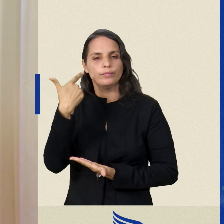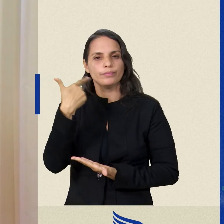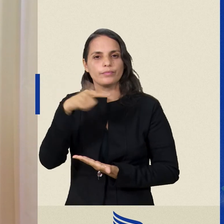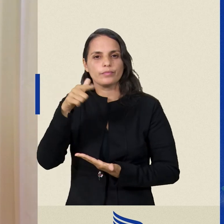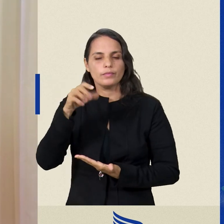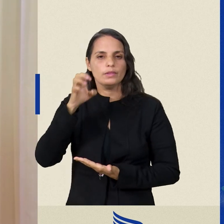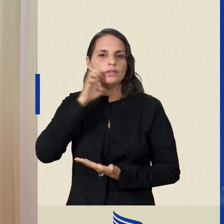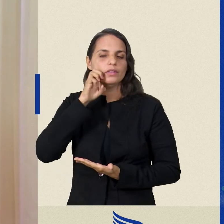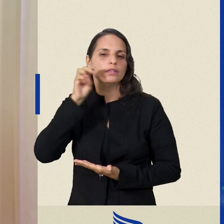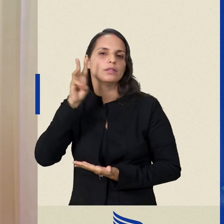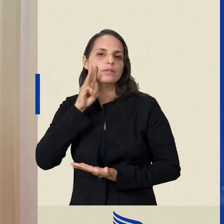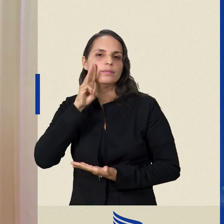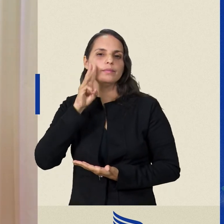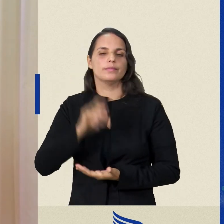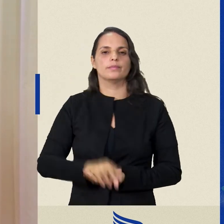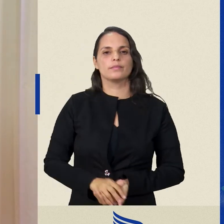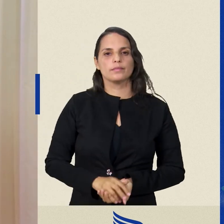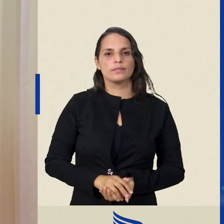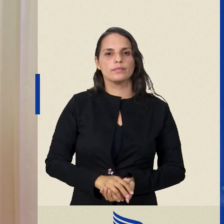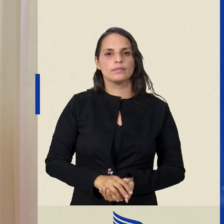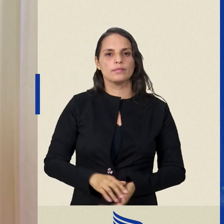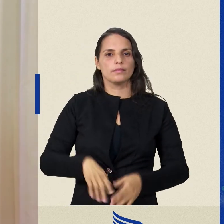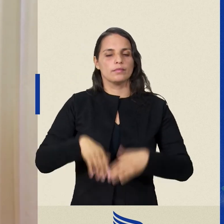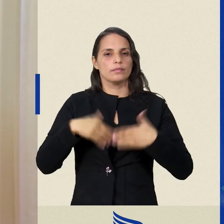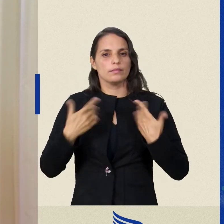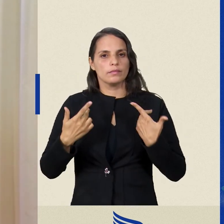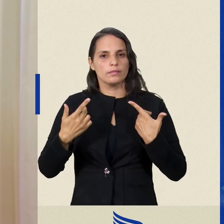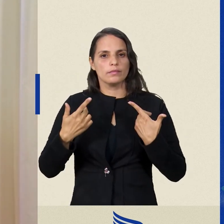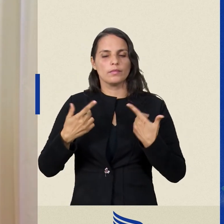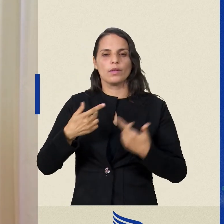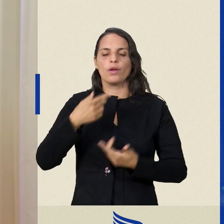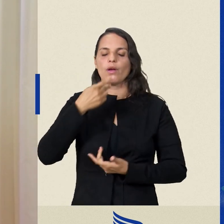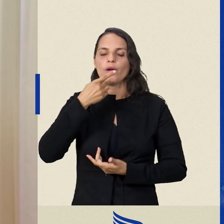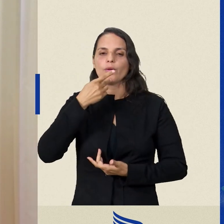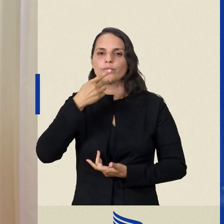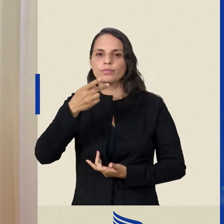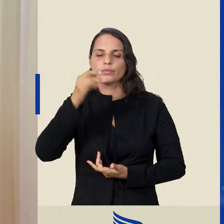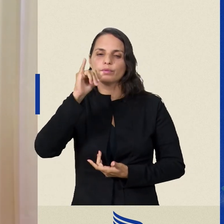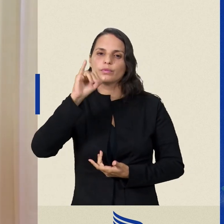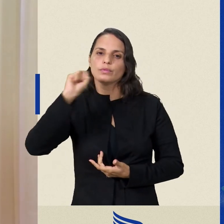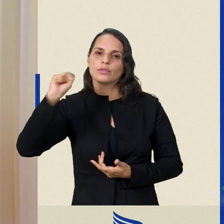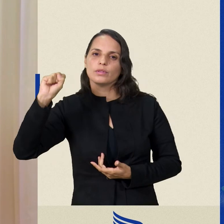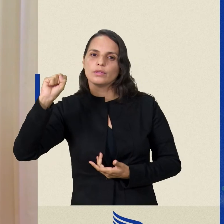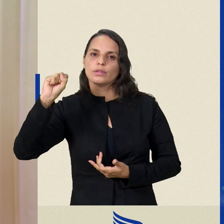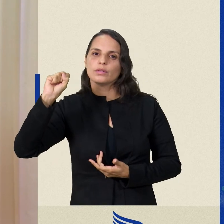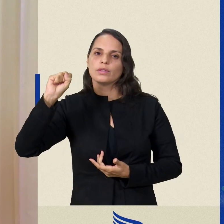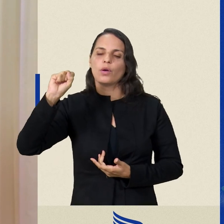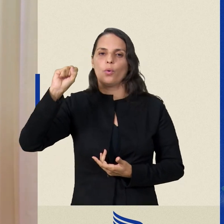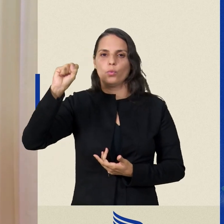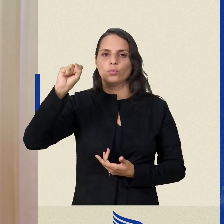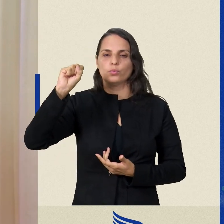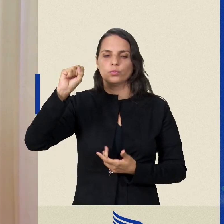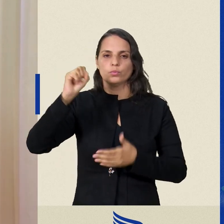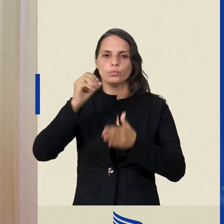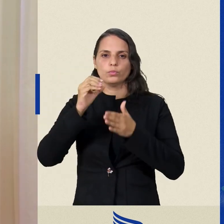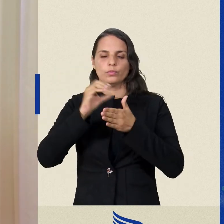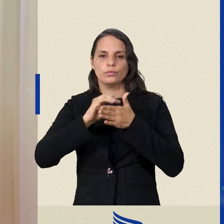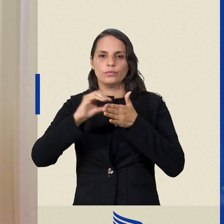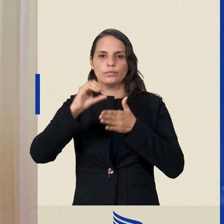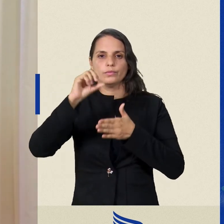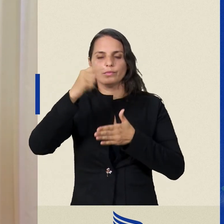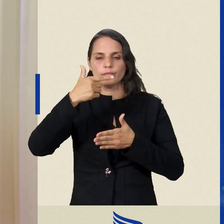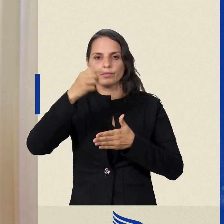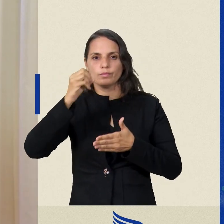Ellen G. White. Pois de acordo com a profecia de Isaías 8:20, os que aceitam a Bíblia